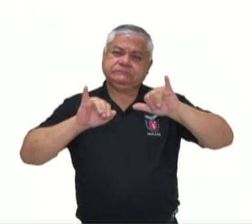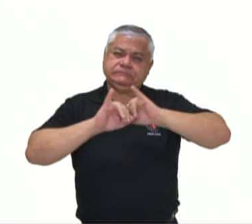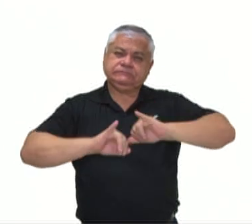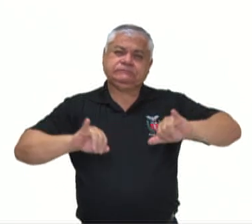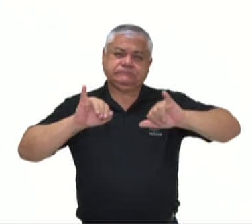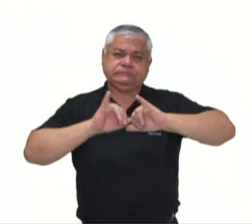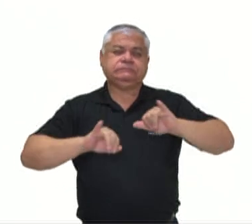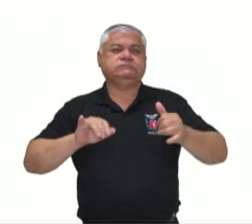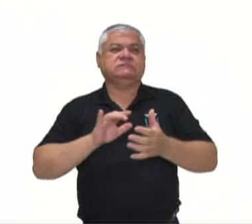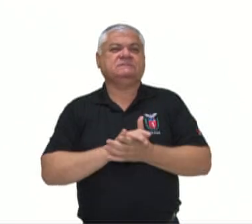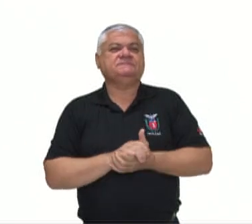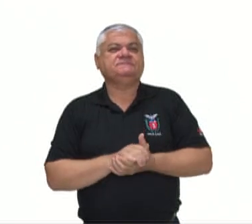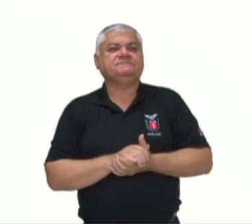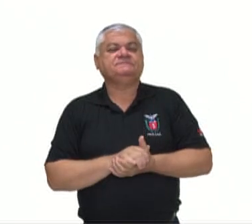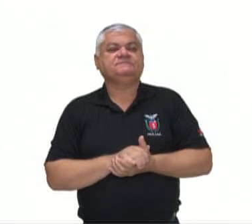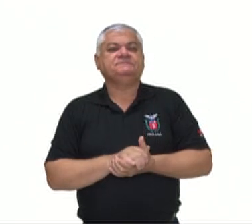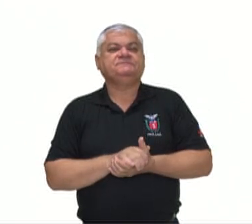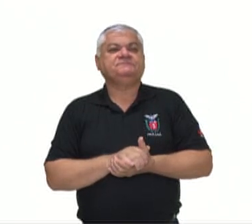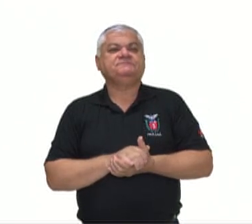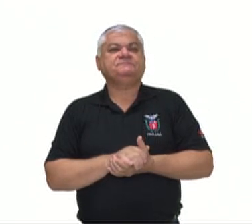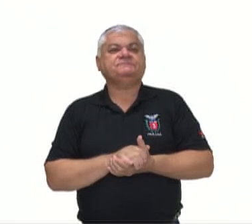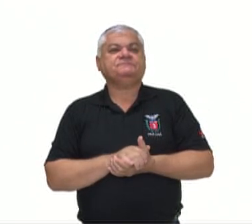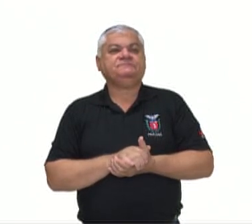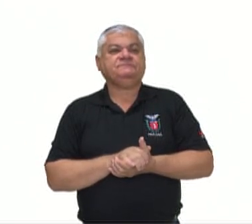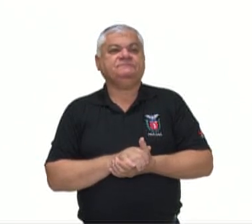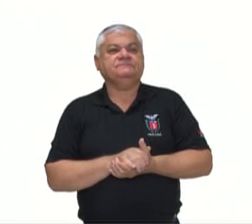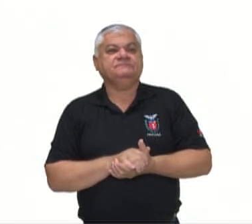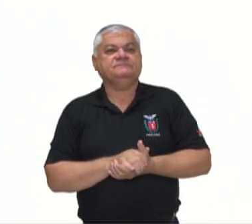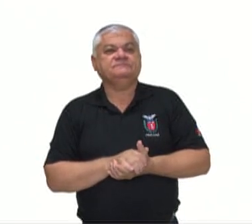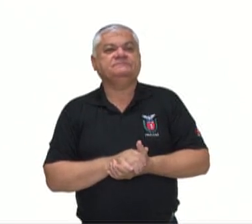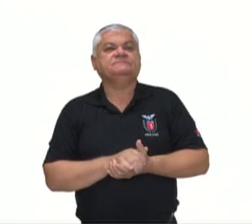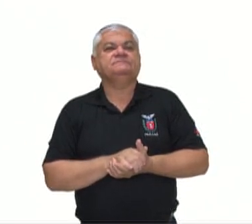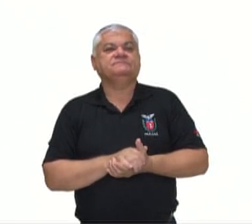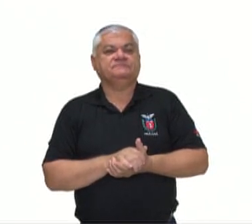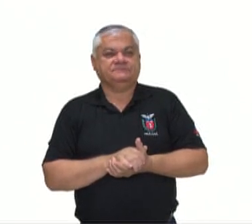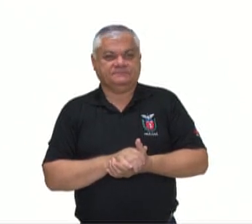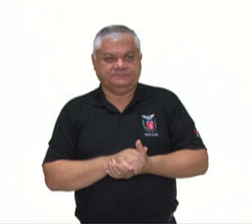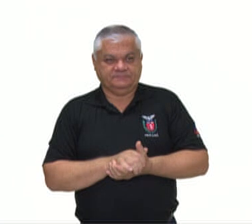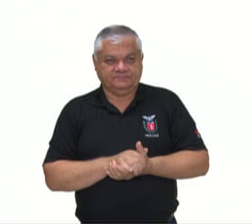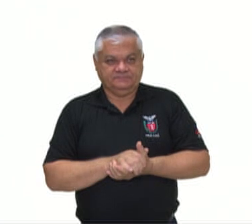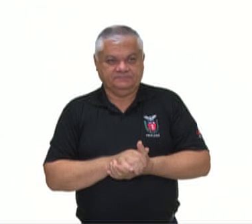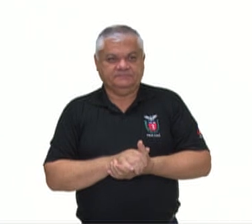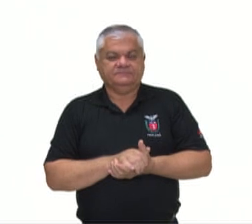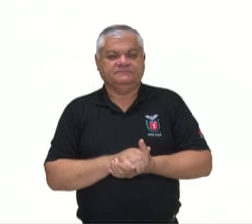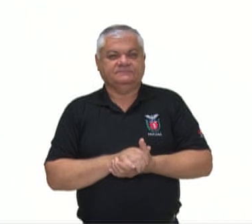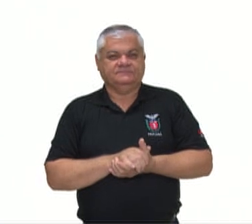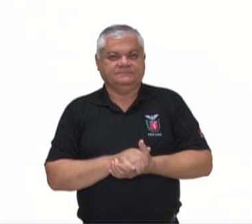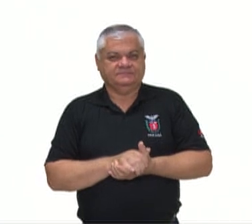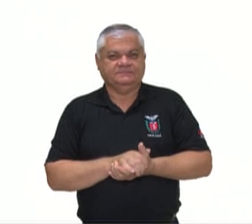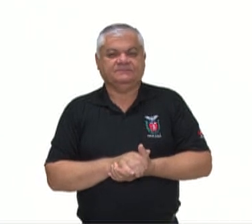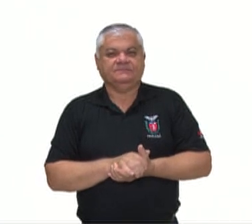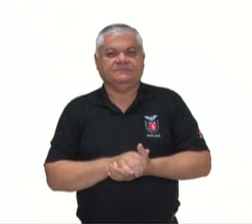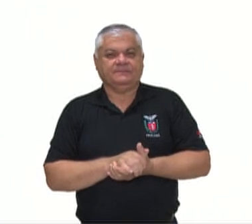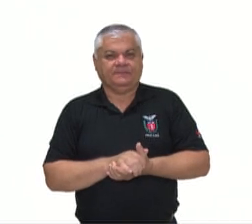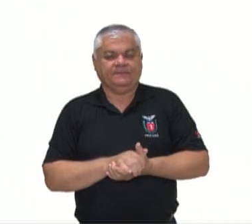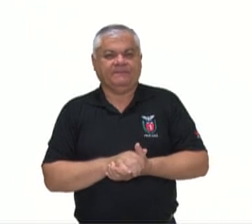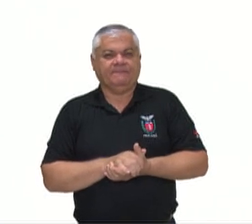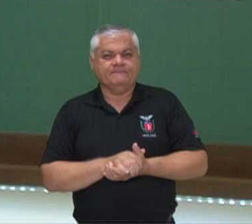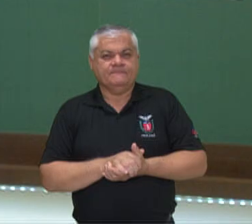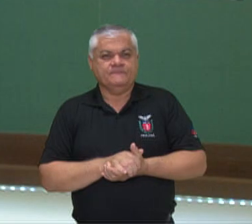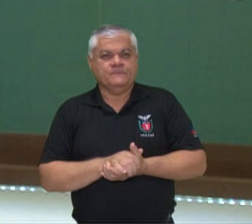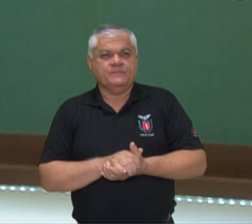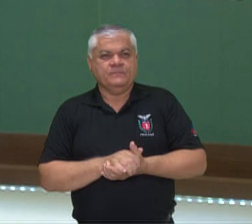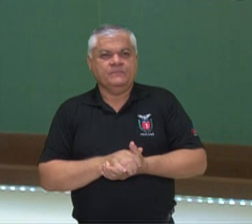tools which connect to users through the access and sharing of said data at any time or any place across the globe. Então